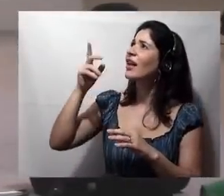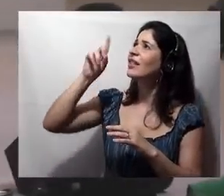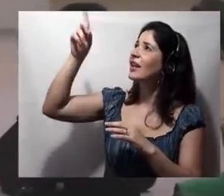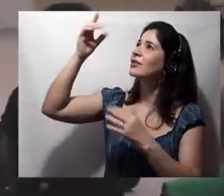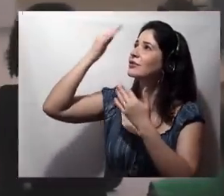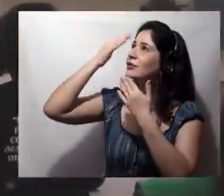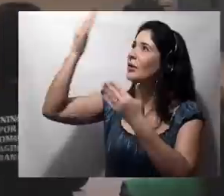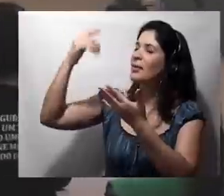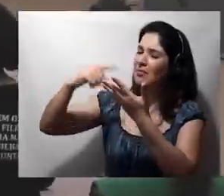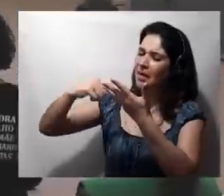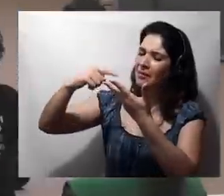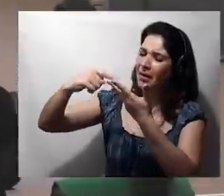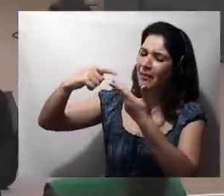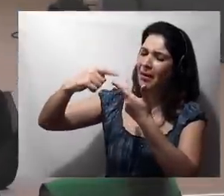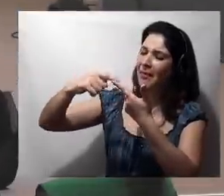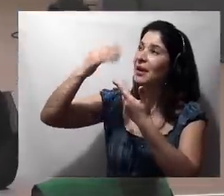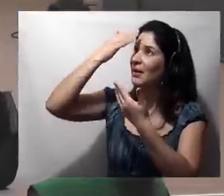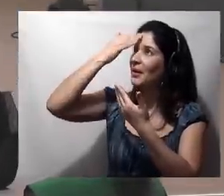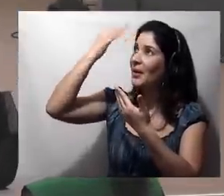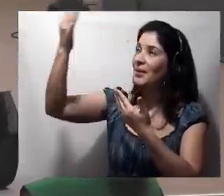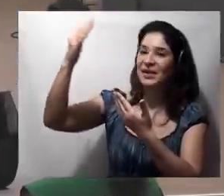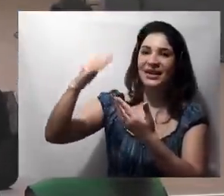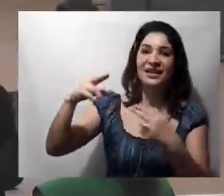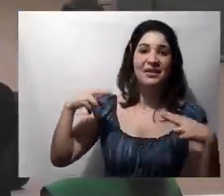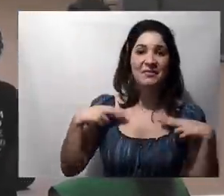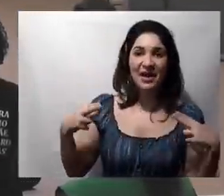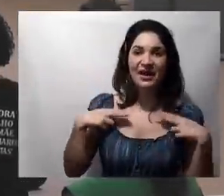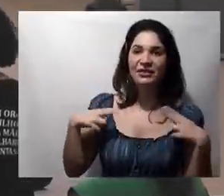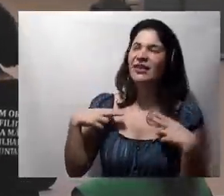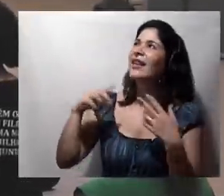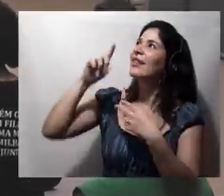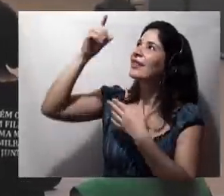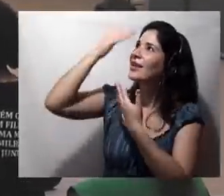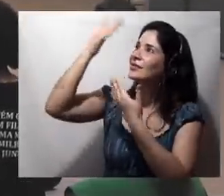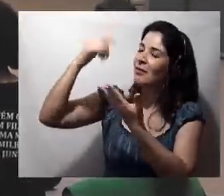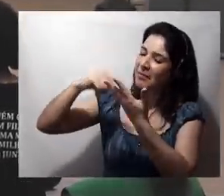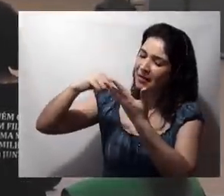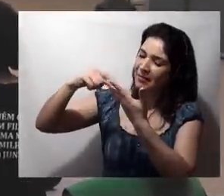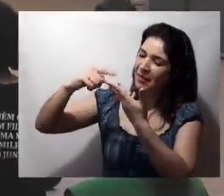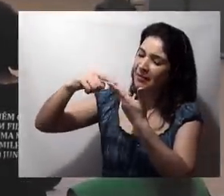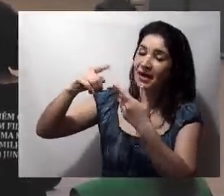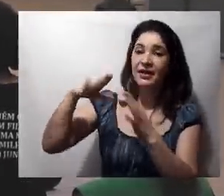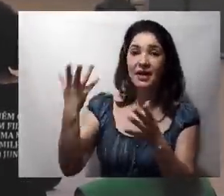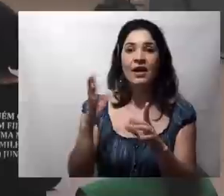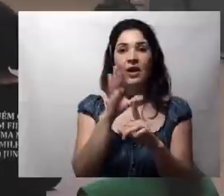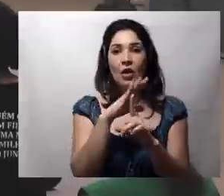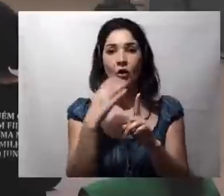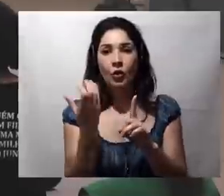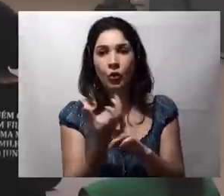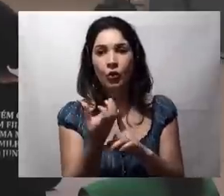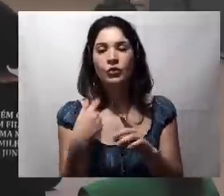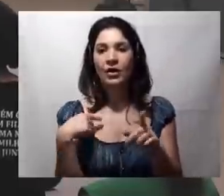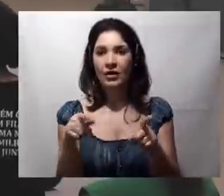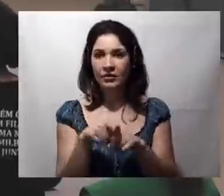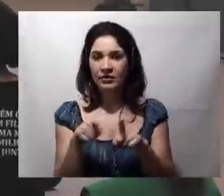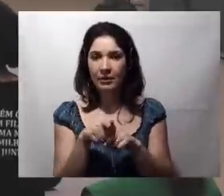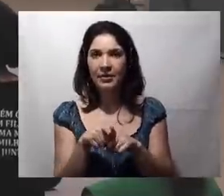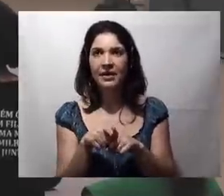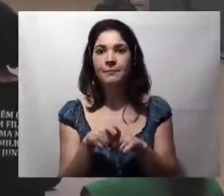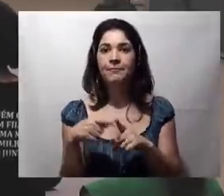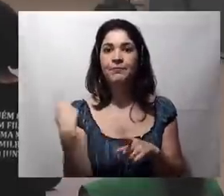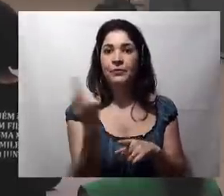o senhor agora cabeça ele falava pessoal sua passou falou dos cultos só vou acrescentar aqui